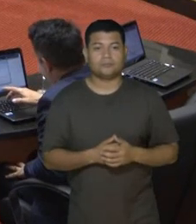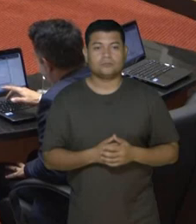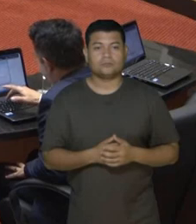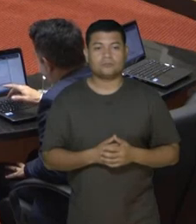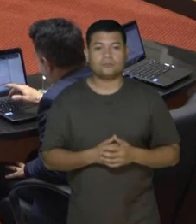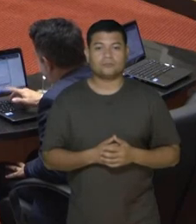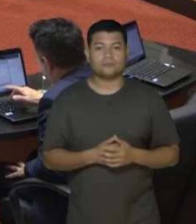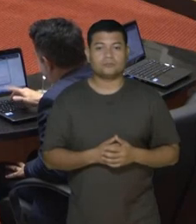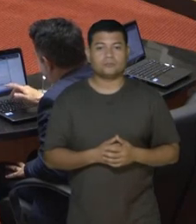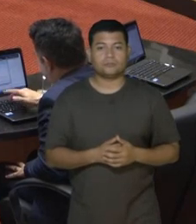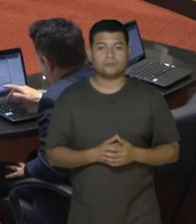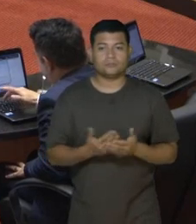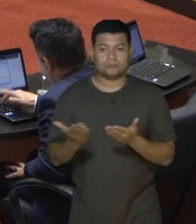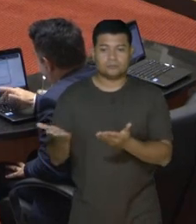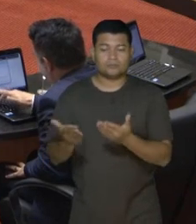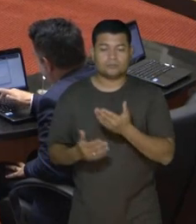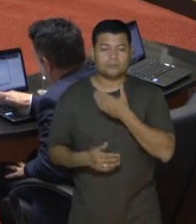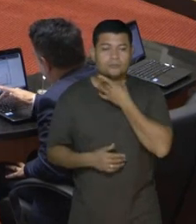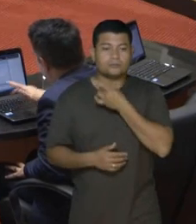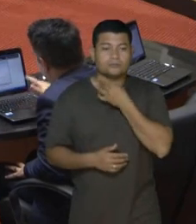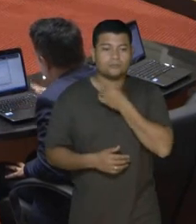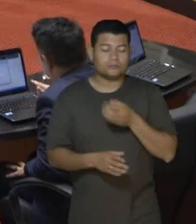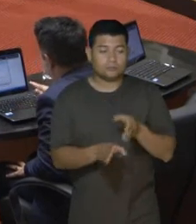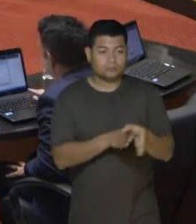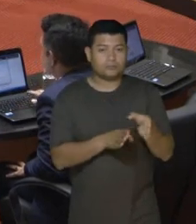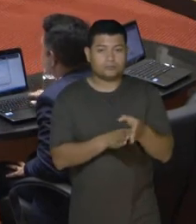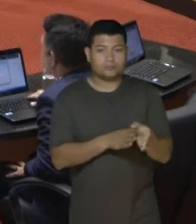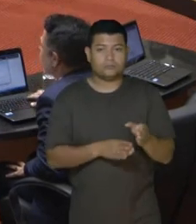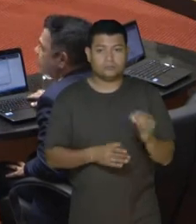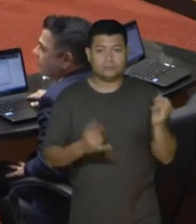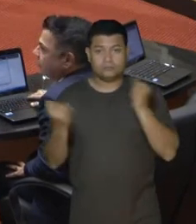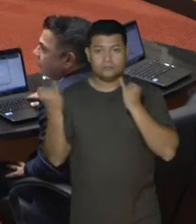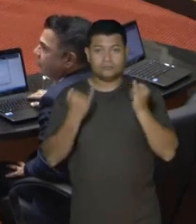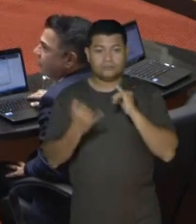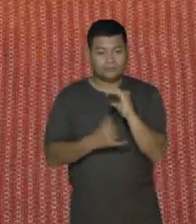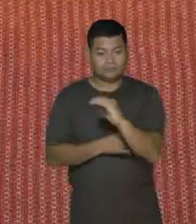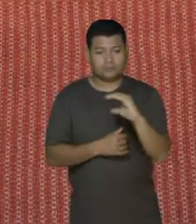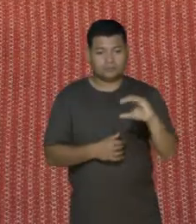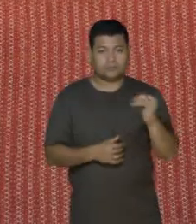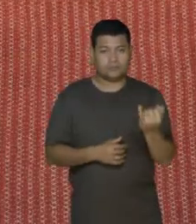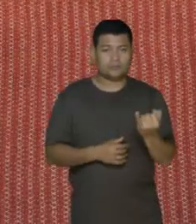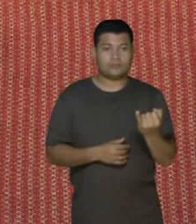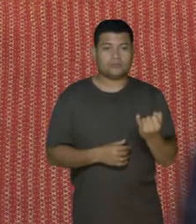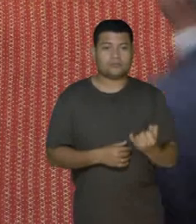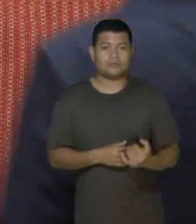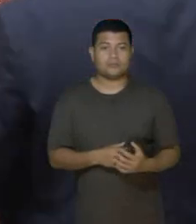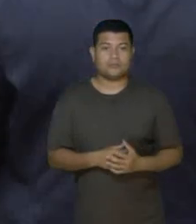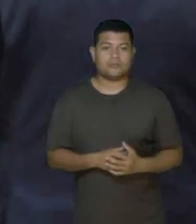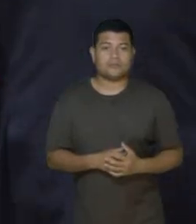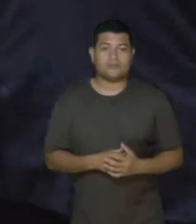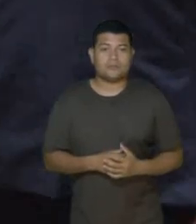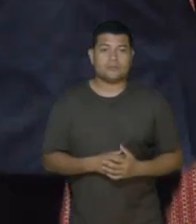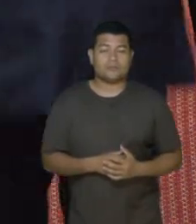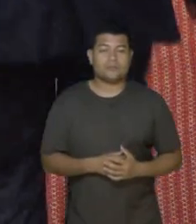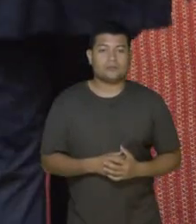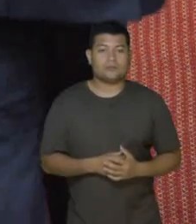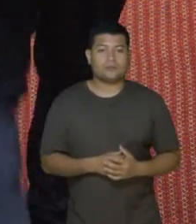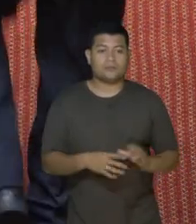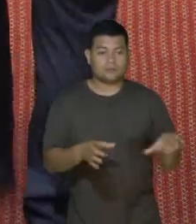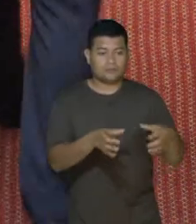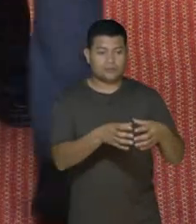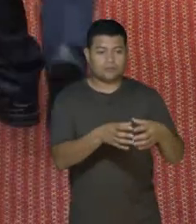Deputado Cobalcini, para encaminhamento de voto. Para informação, a CCJ ela opinou